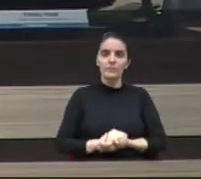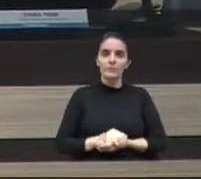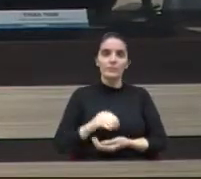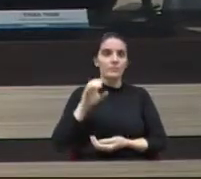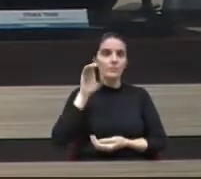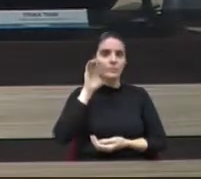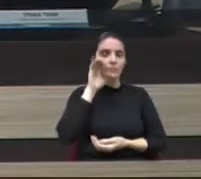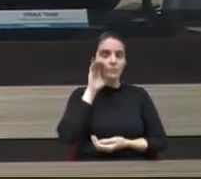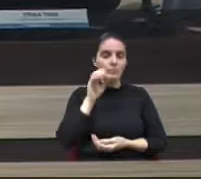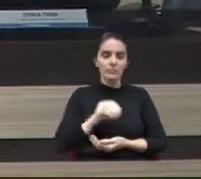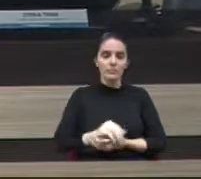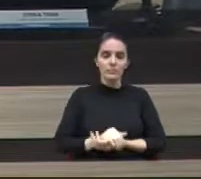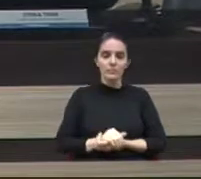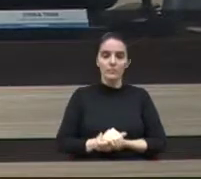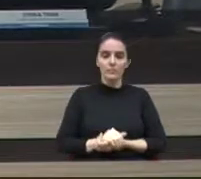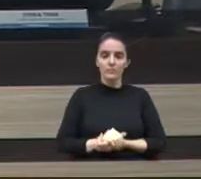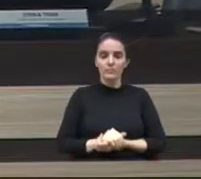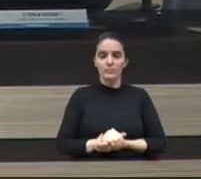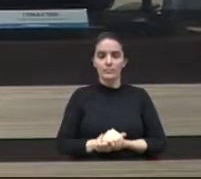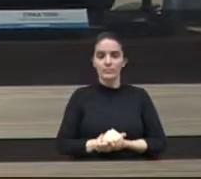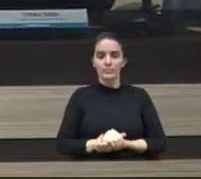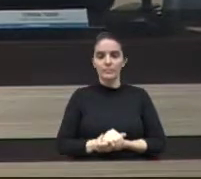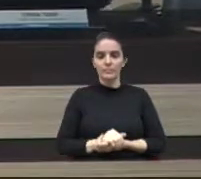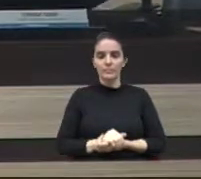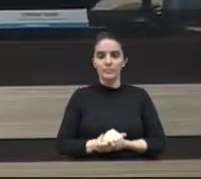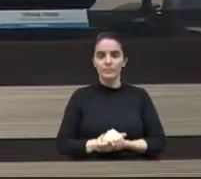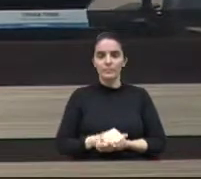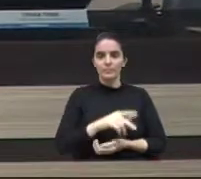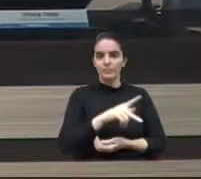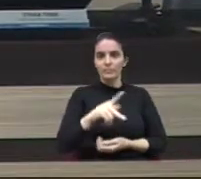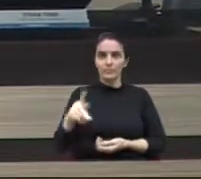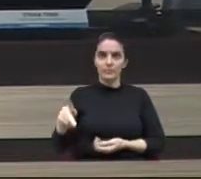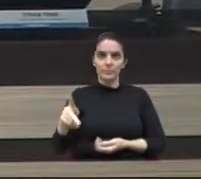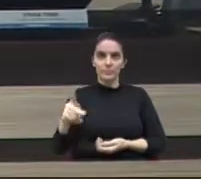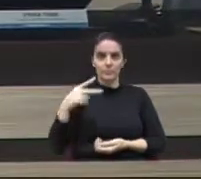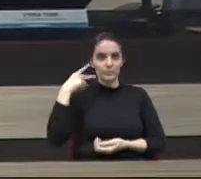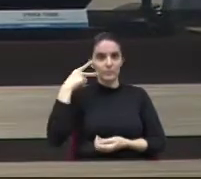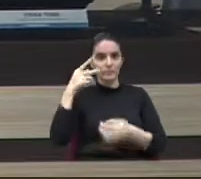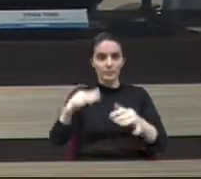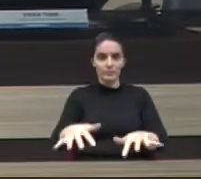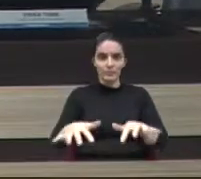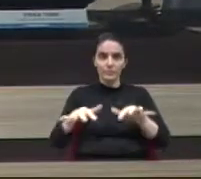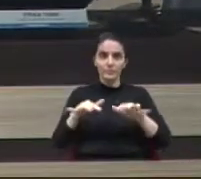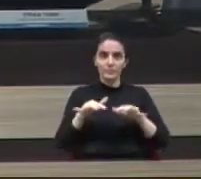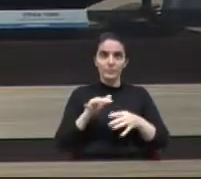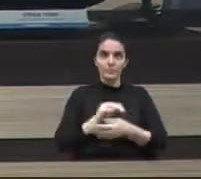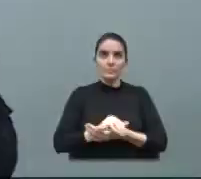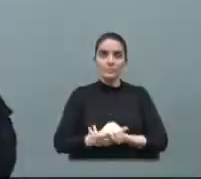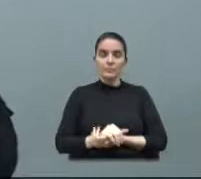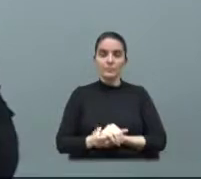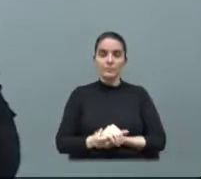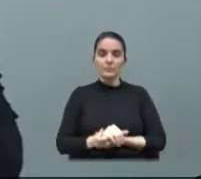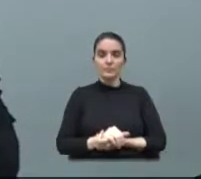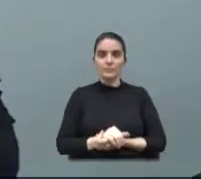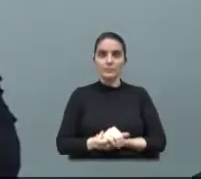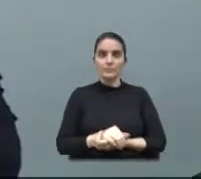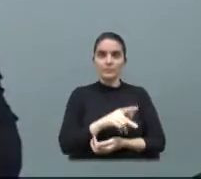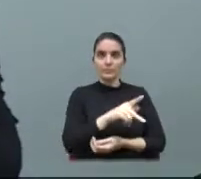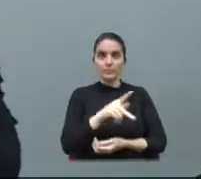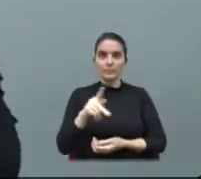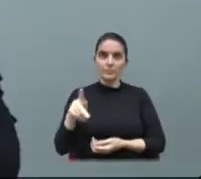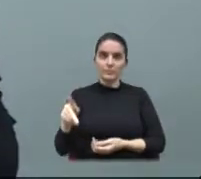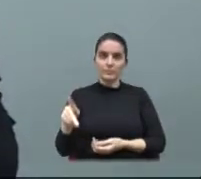vereadora Constância Félix. Senhor presidente, nobres pares, plateia presente. Senhor